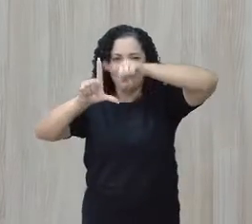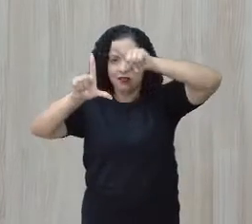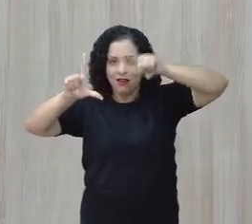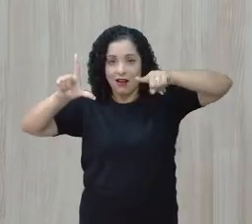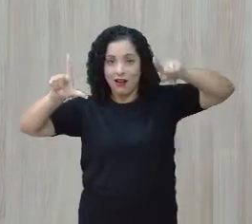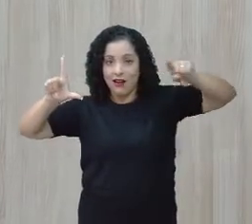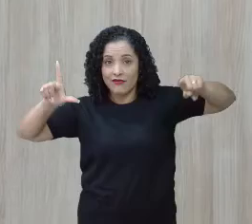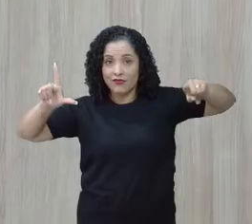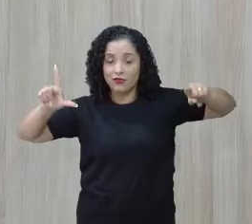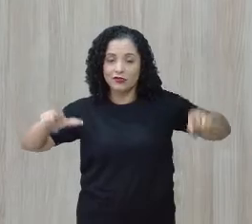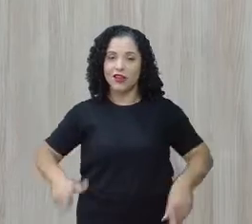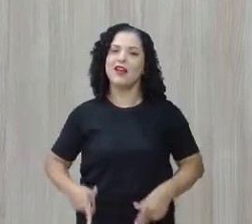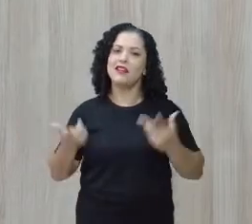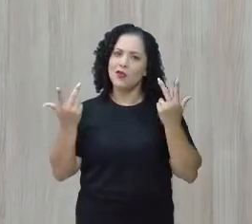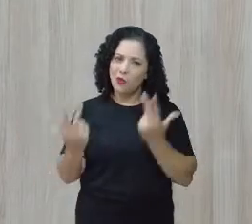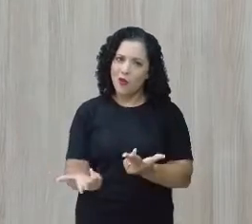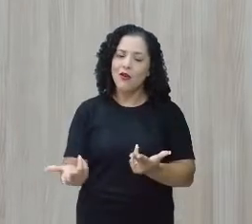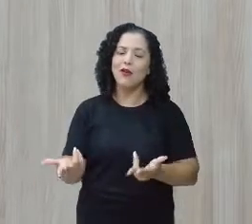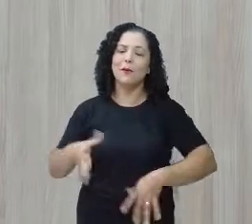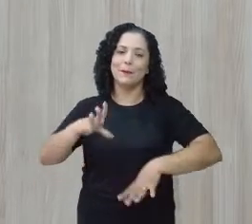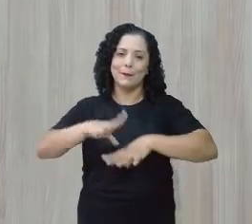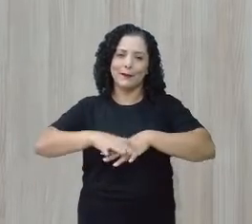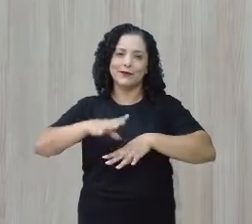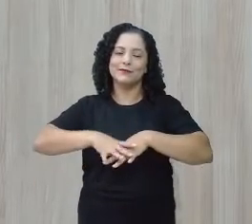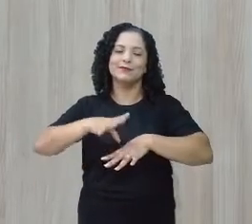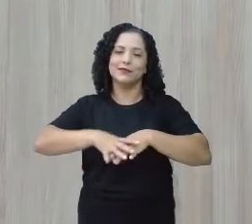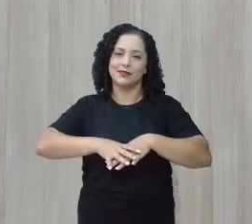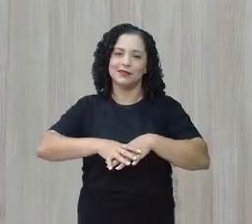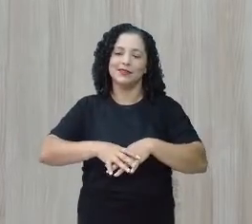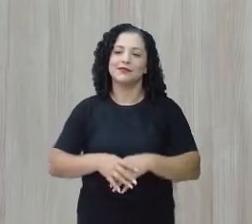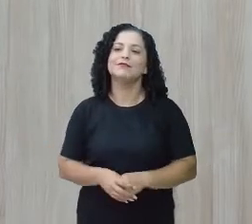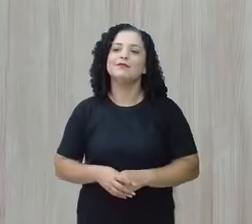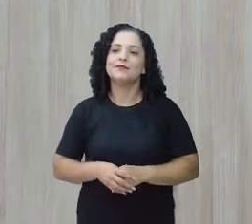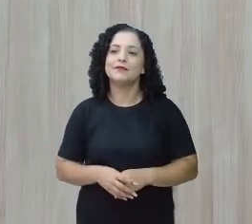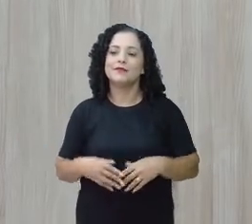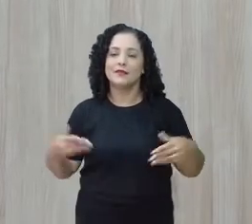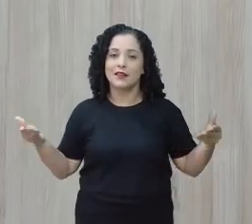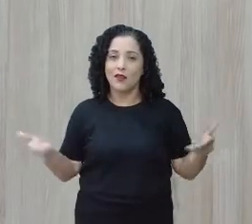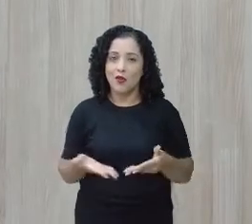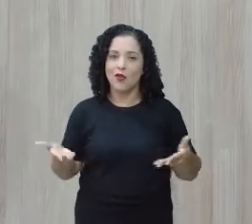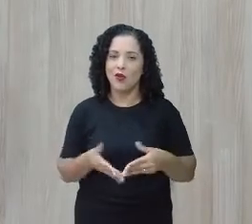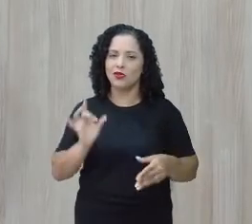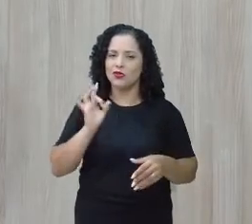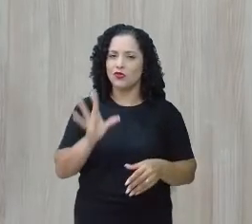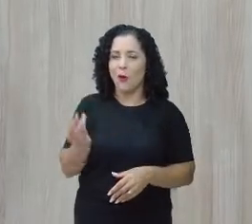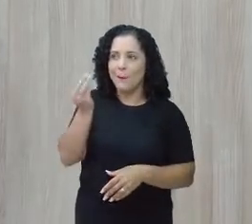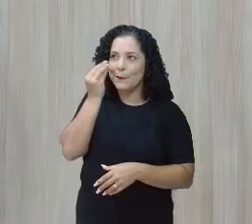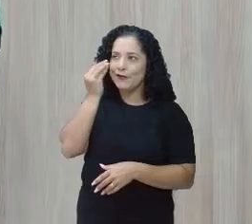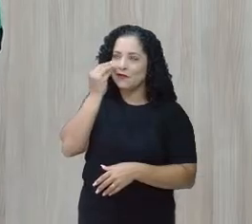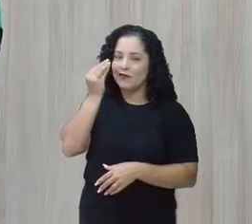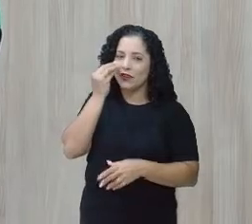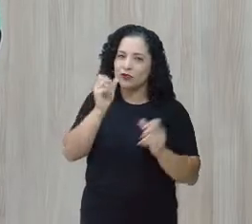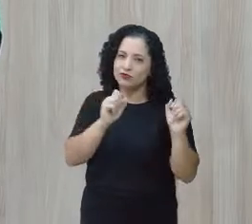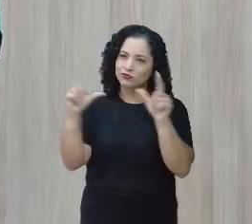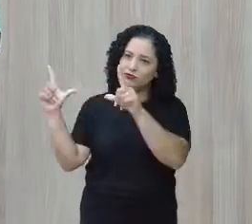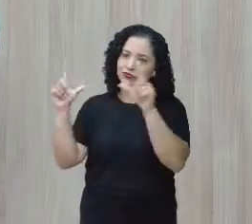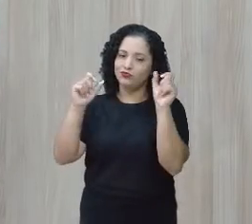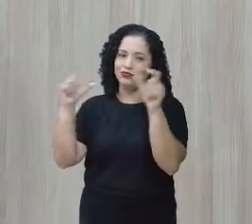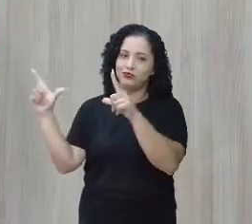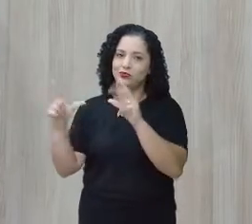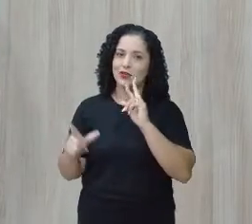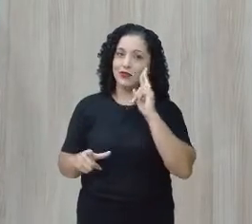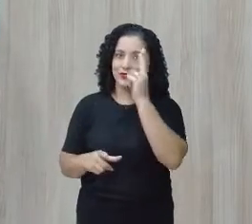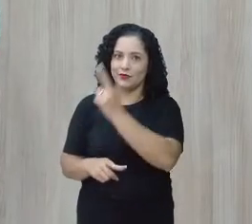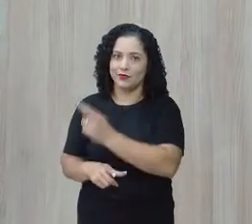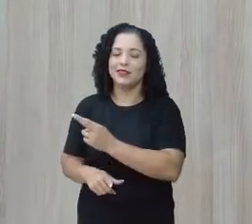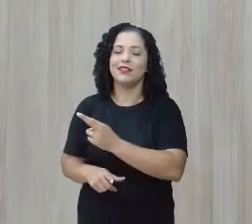é diferente da matemática, não é? E aí a questão, até agora estávamos só observando e respondendo